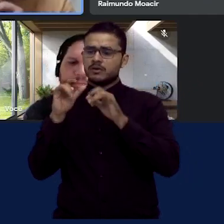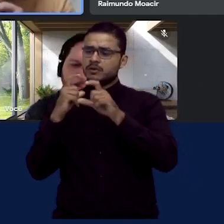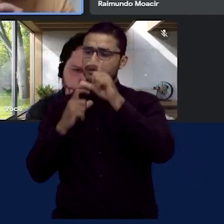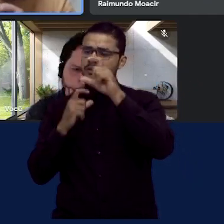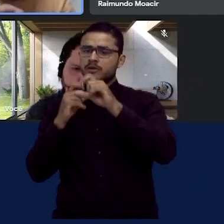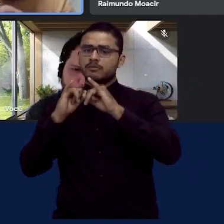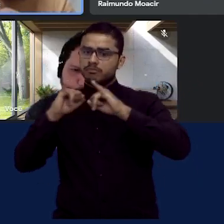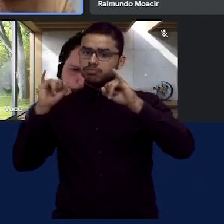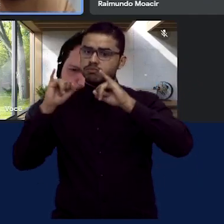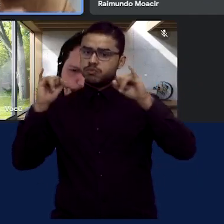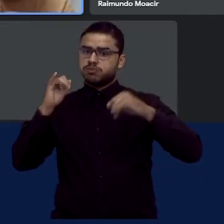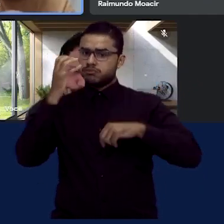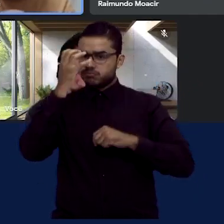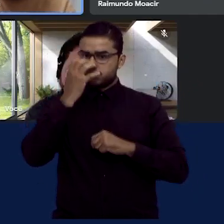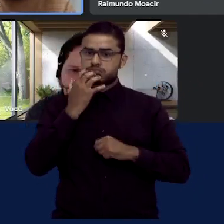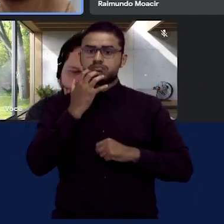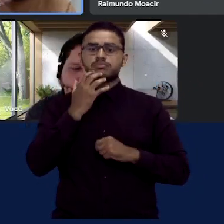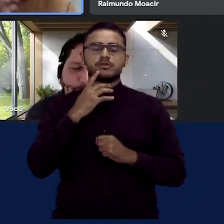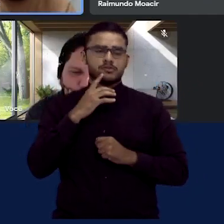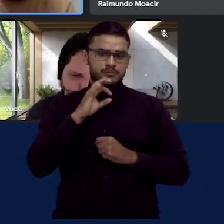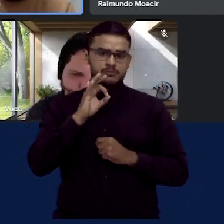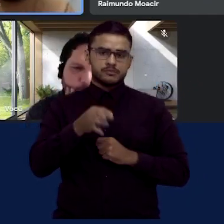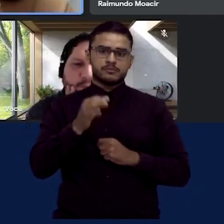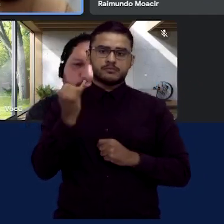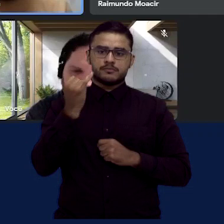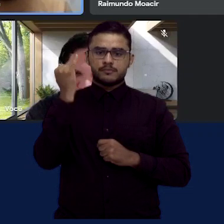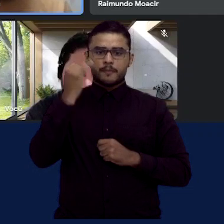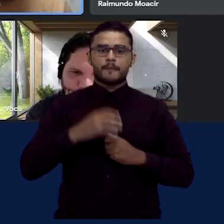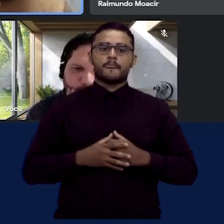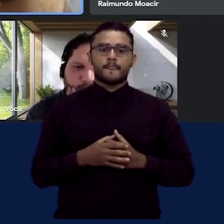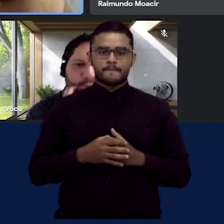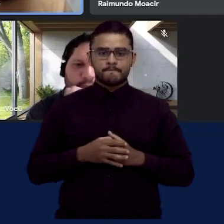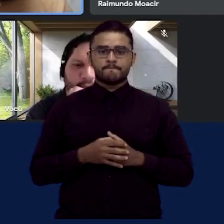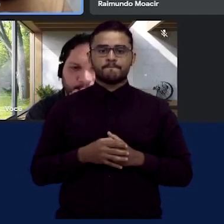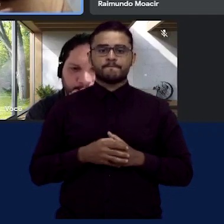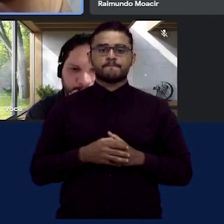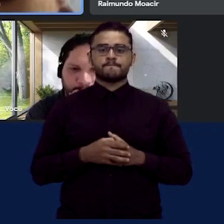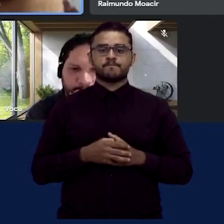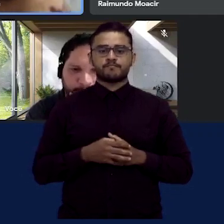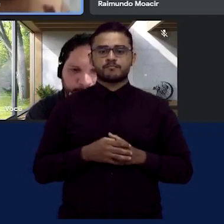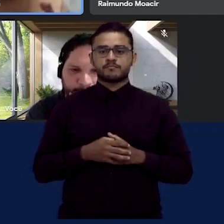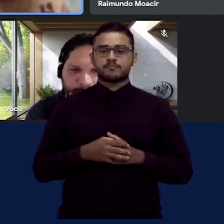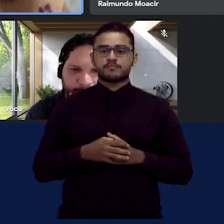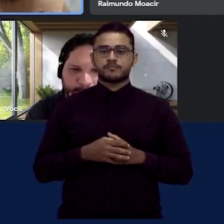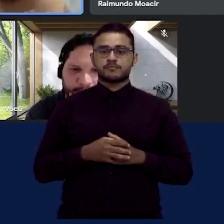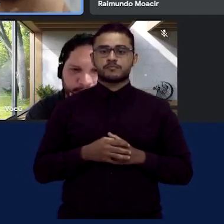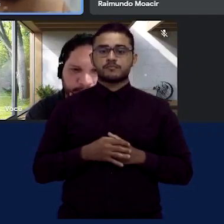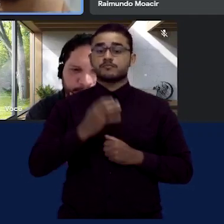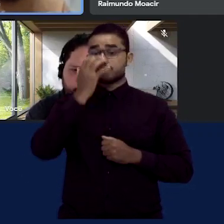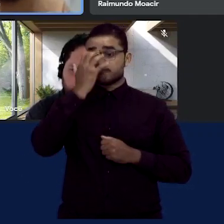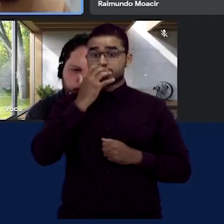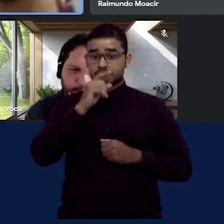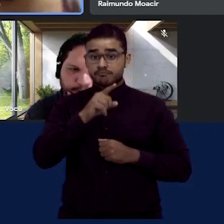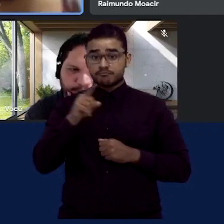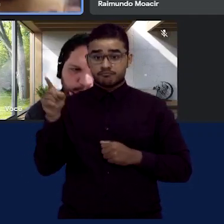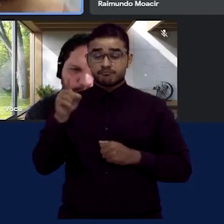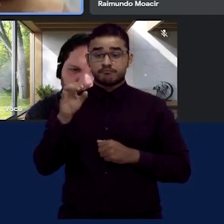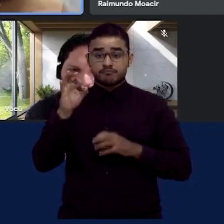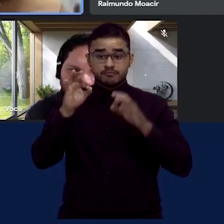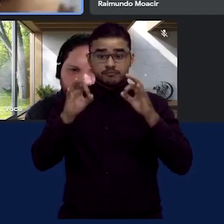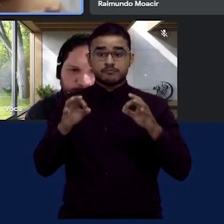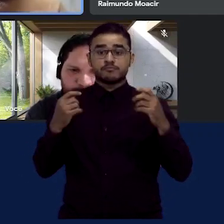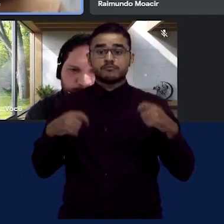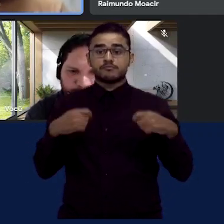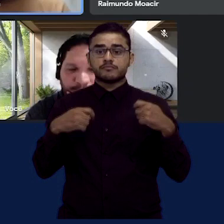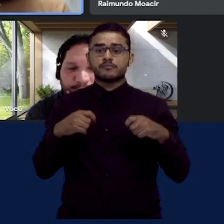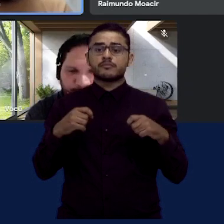desse entretenimento, que são historicamente relevantes até. Mas eu acho que, antes de tudo, é preciso